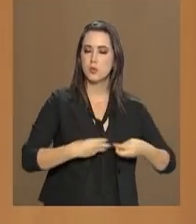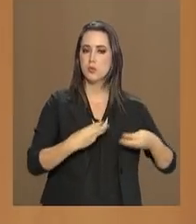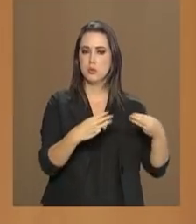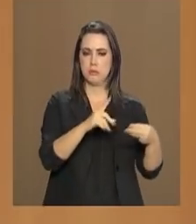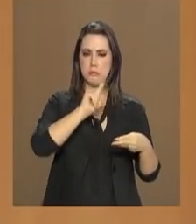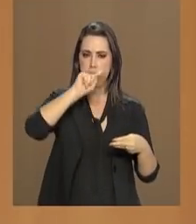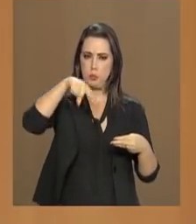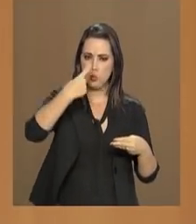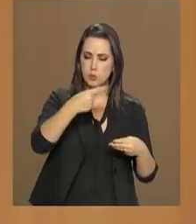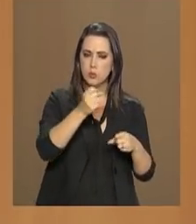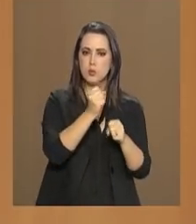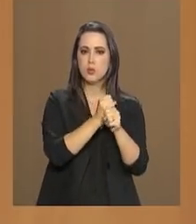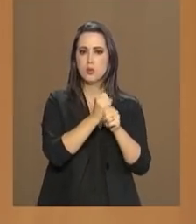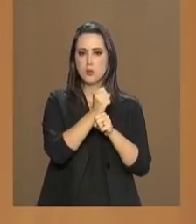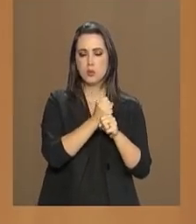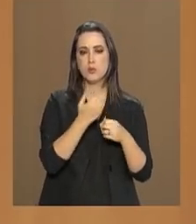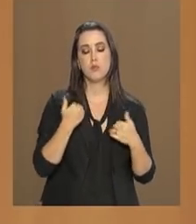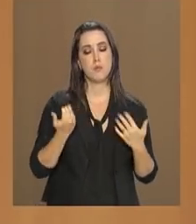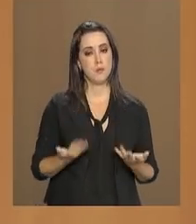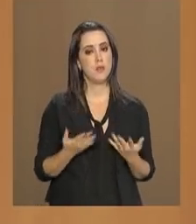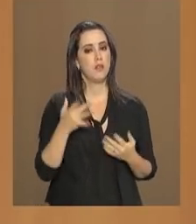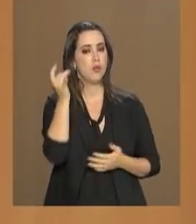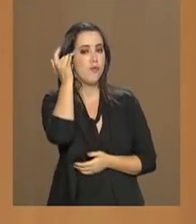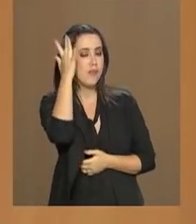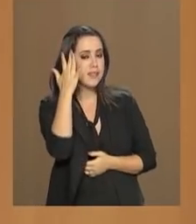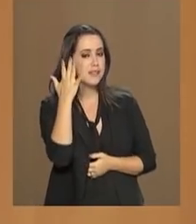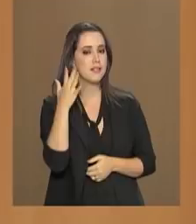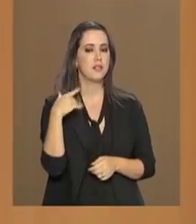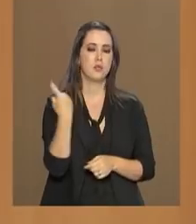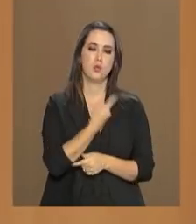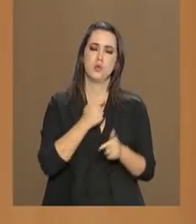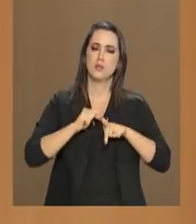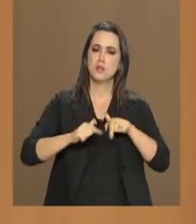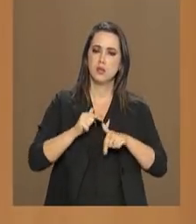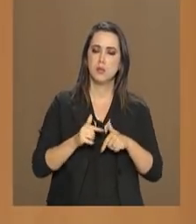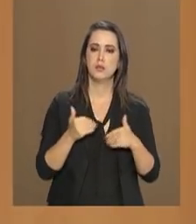partir da próxima gestão. Facilita em muito trabalho